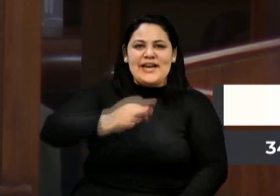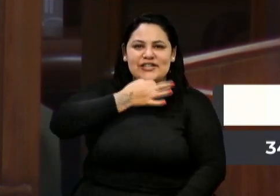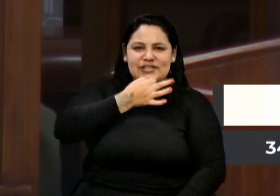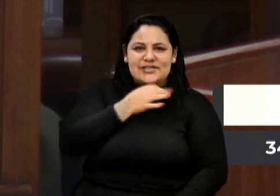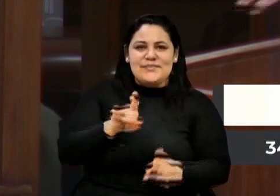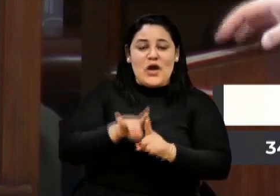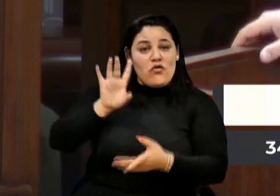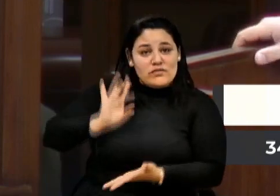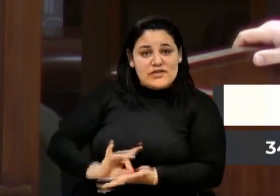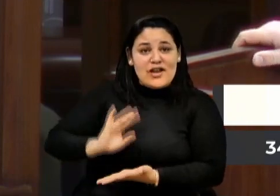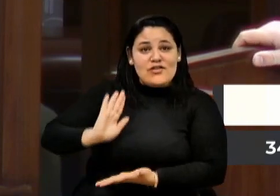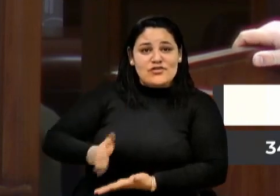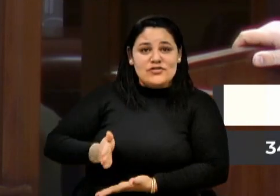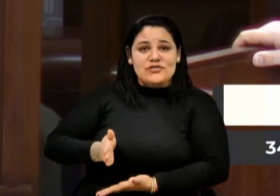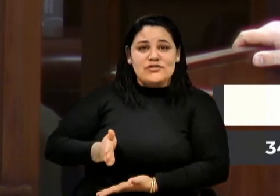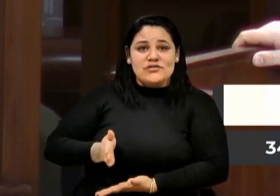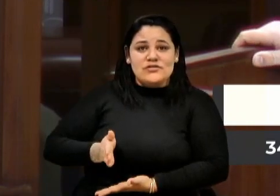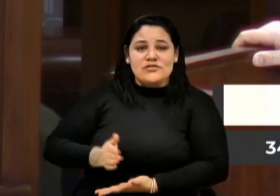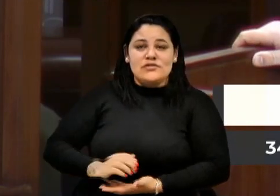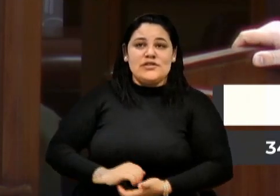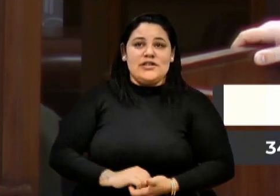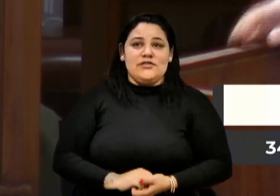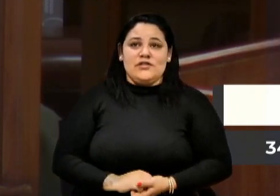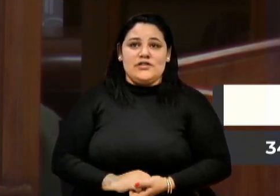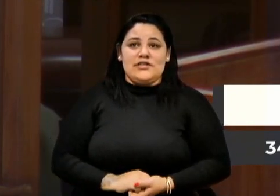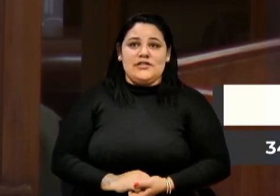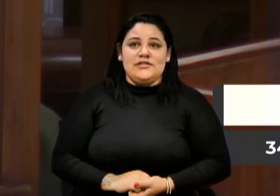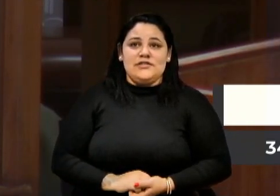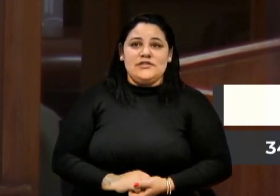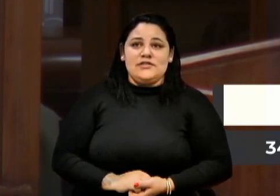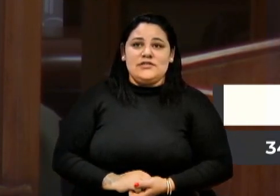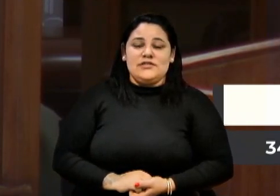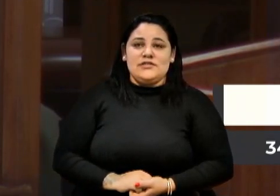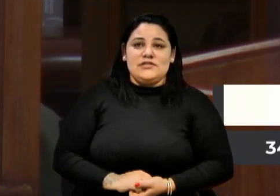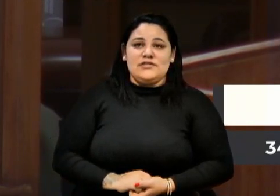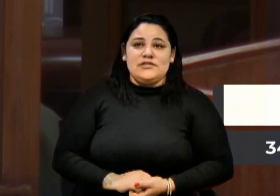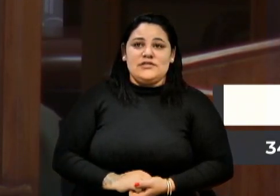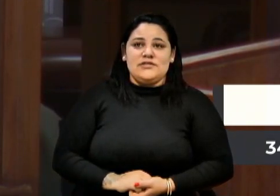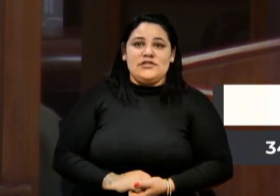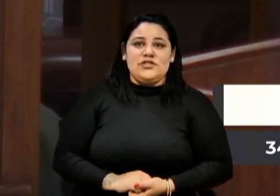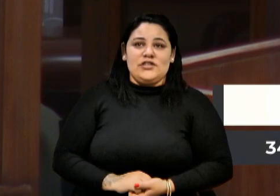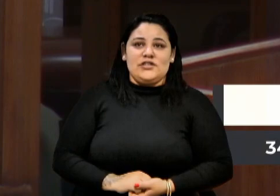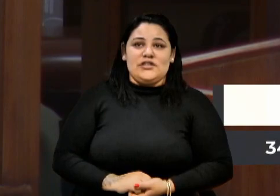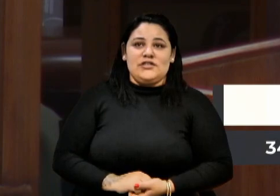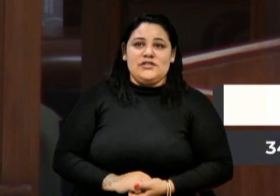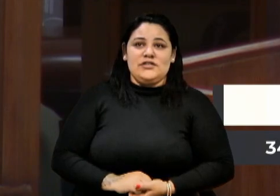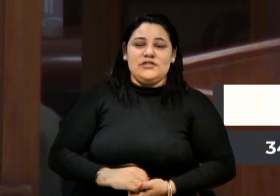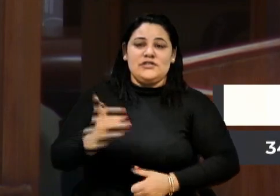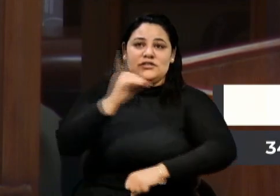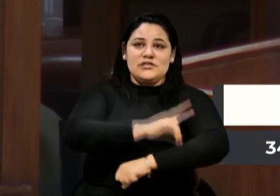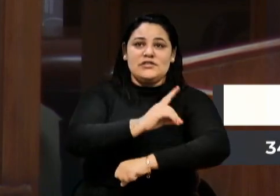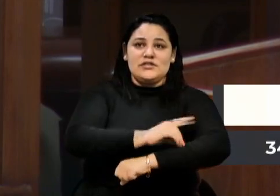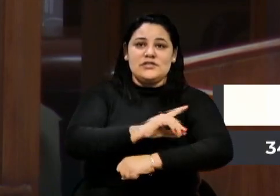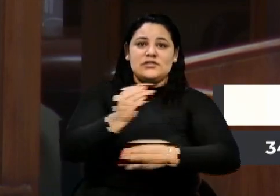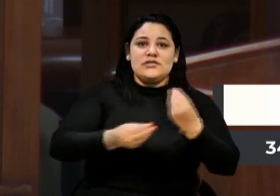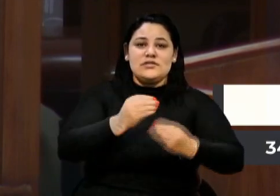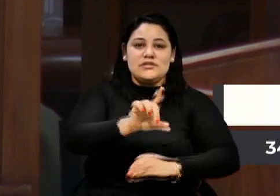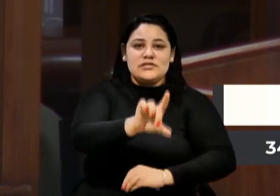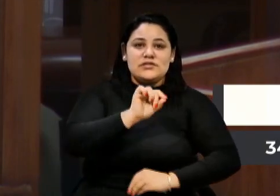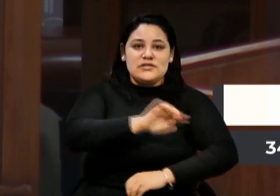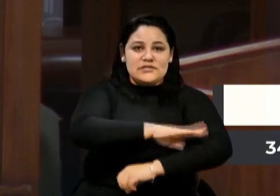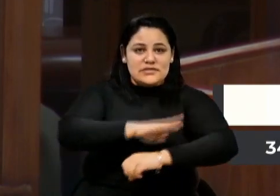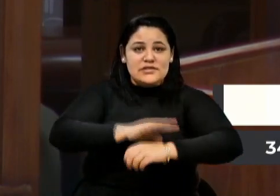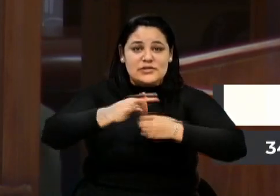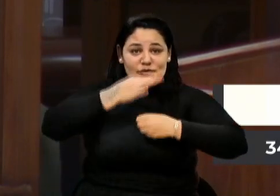que pode ser muito utilizado, muito divulgado durante a Festa da Uva, como opção também para